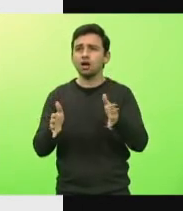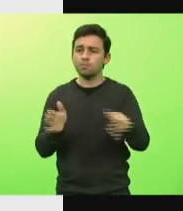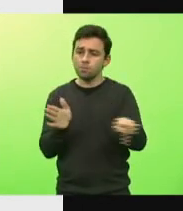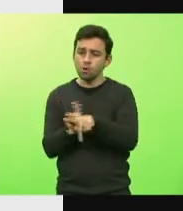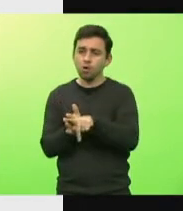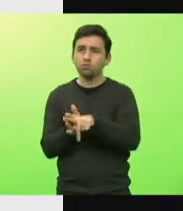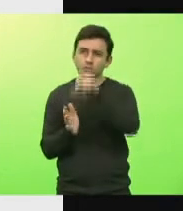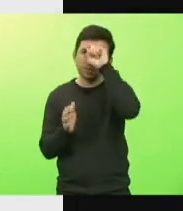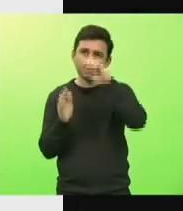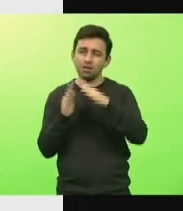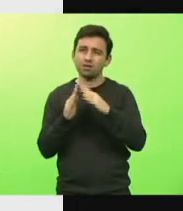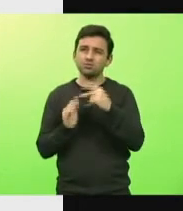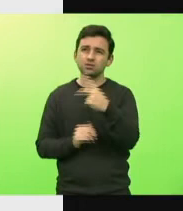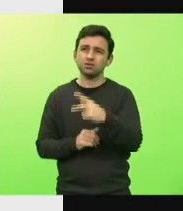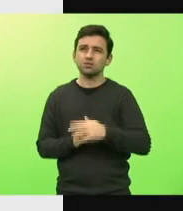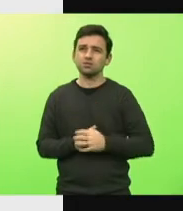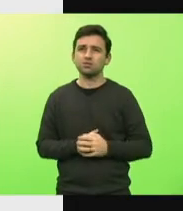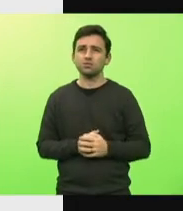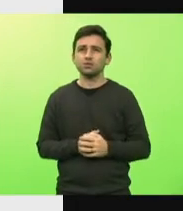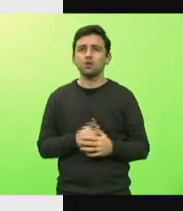sua cidade. Pode passar outra imagem.